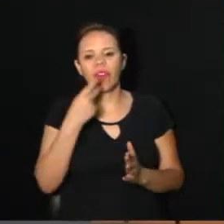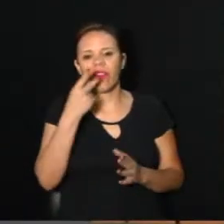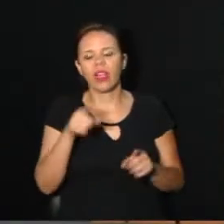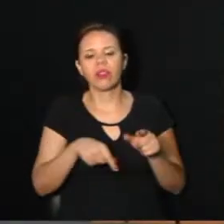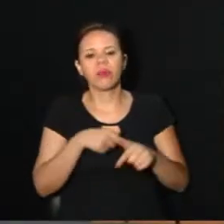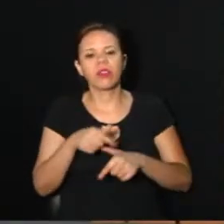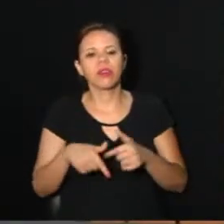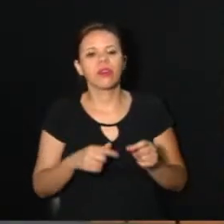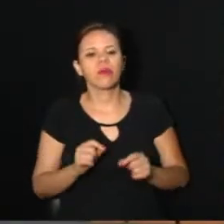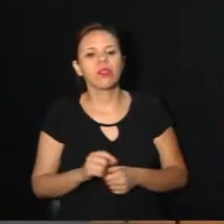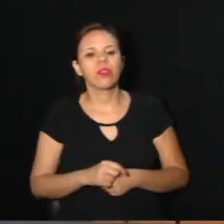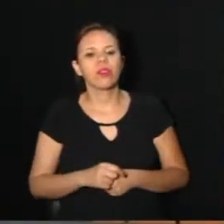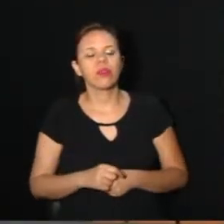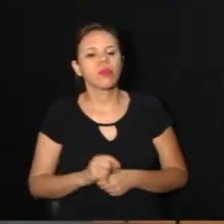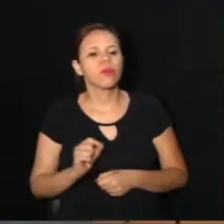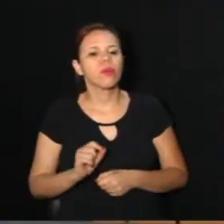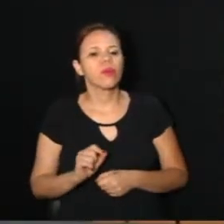domingos.